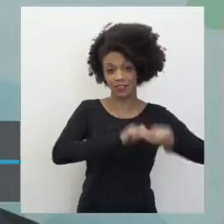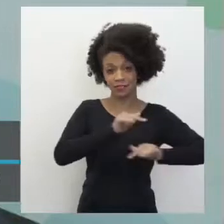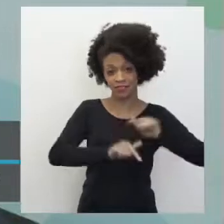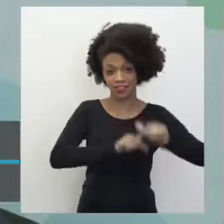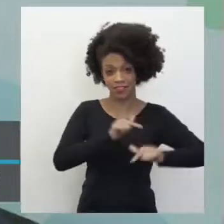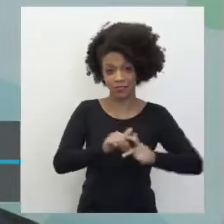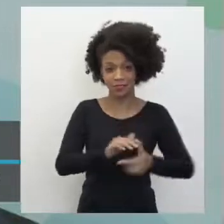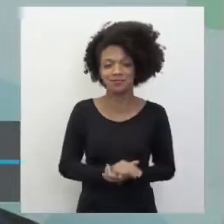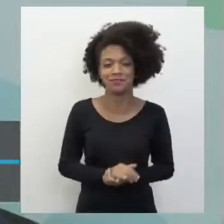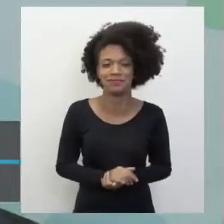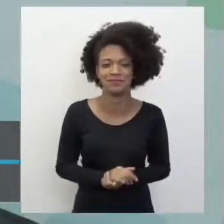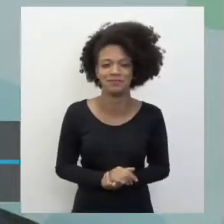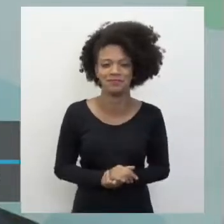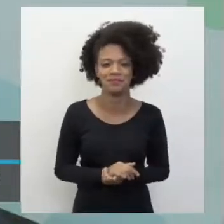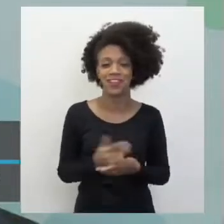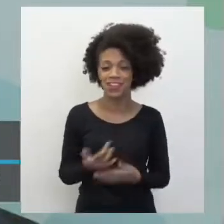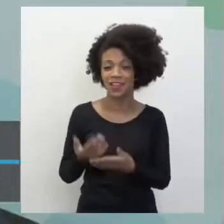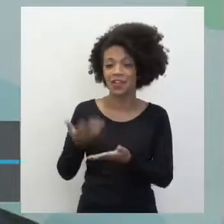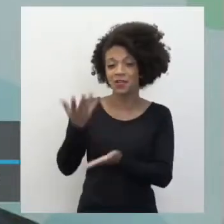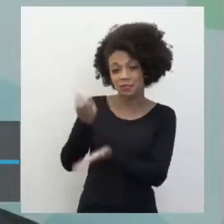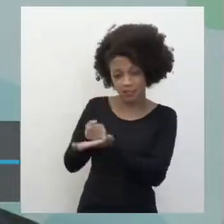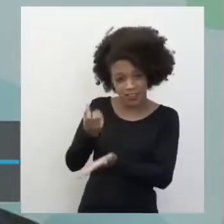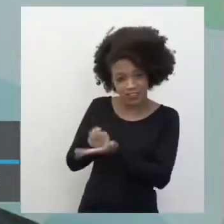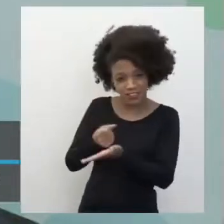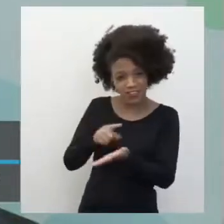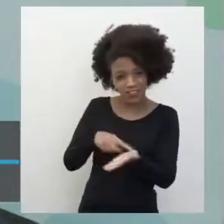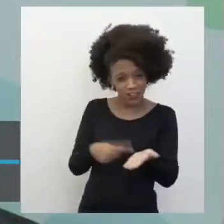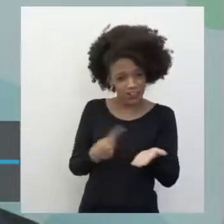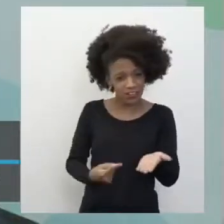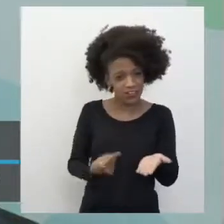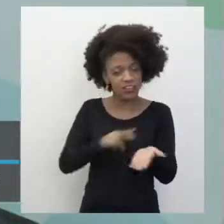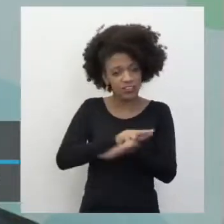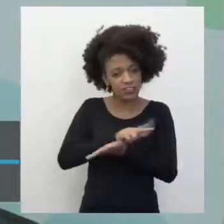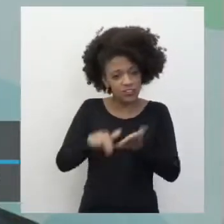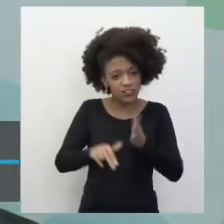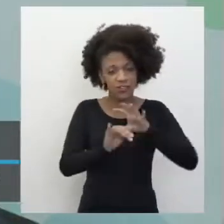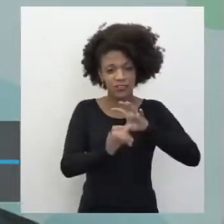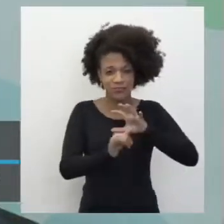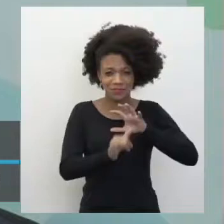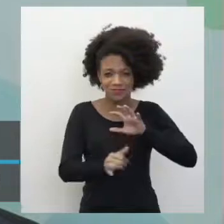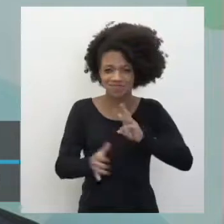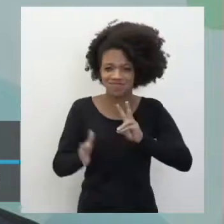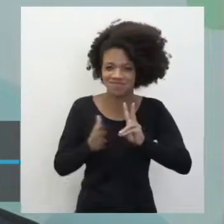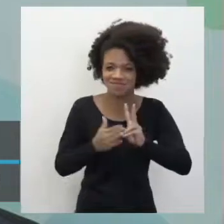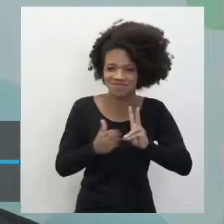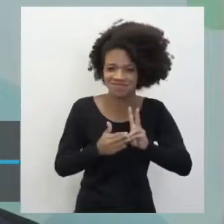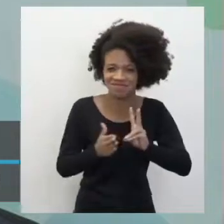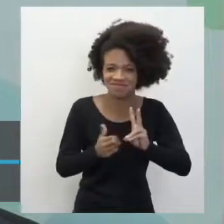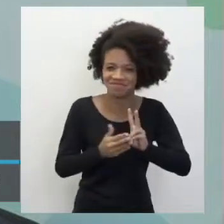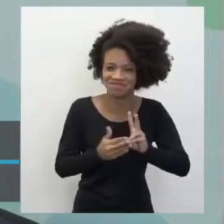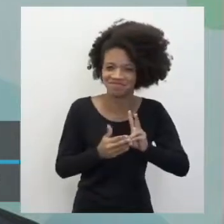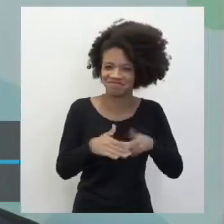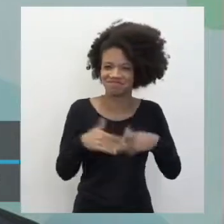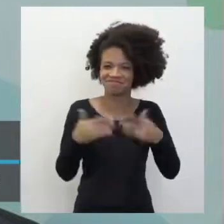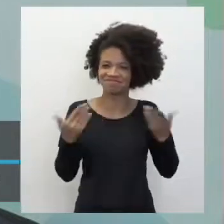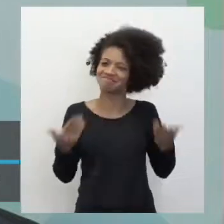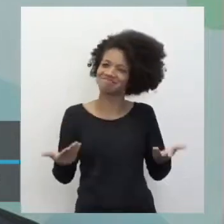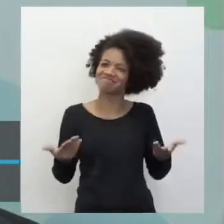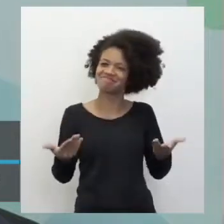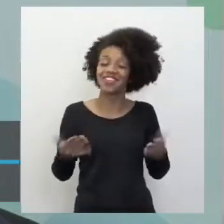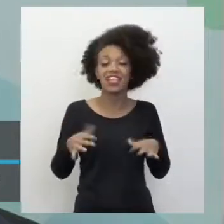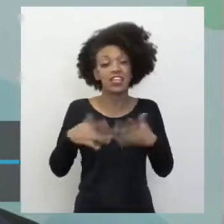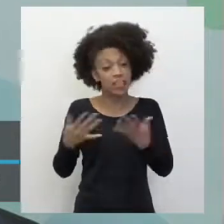domínio público. Lembra que a gente conseguiu baixar um material no domínio público que tinham vários contos indígenas e africanos? Então, quem